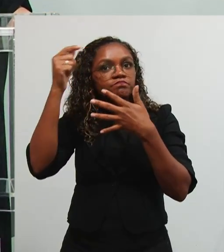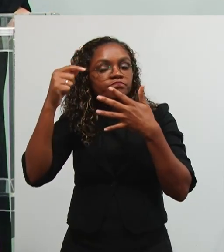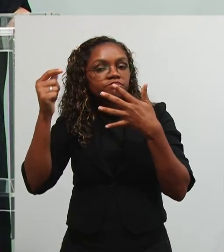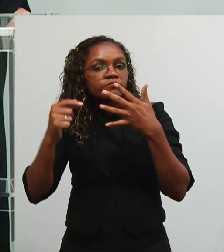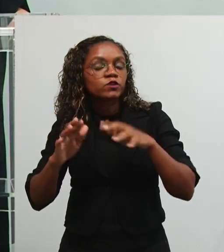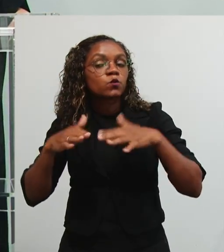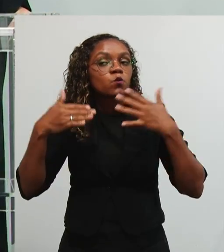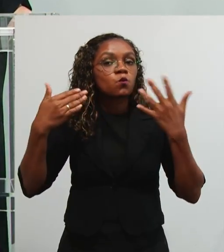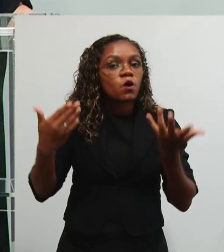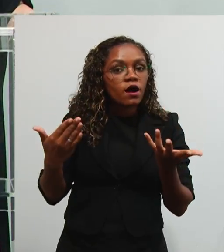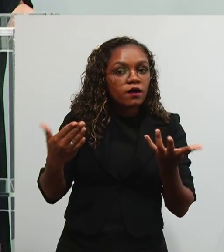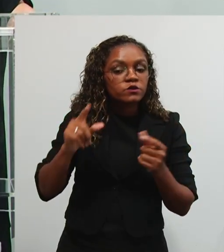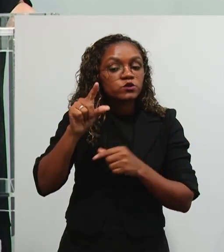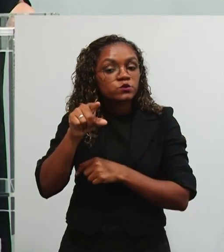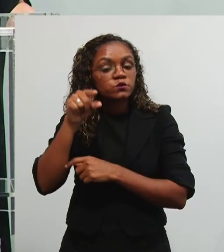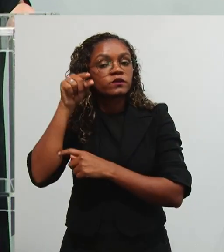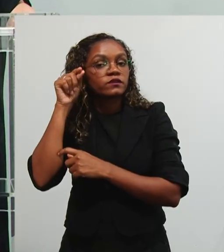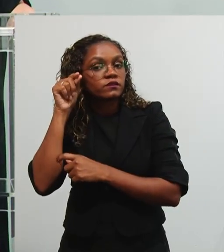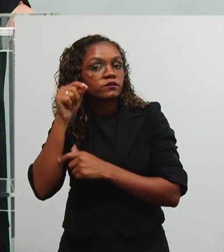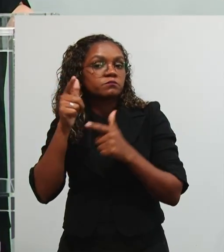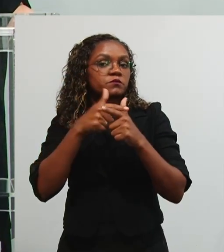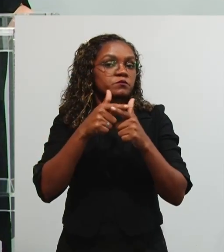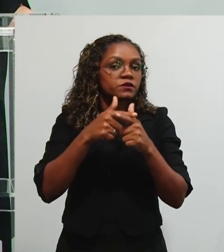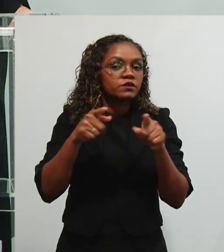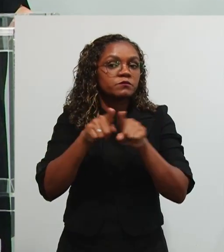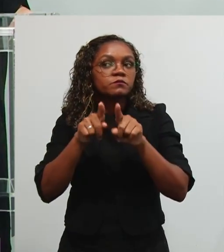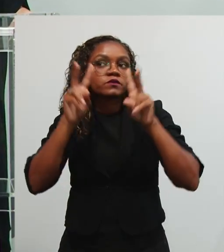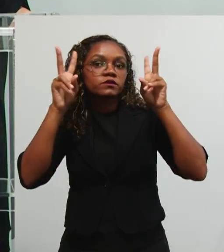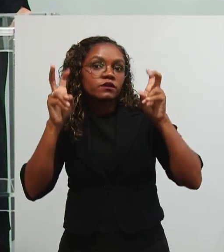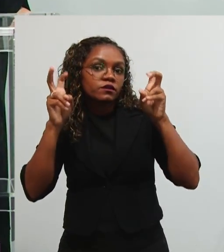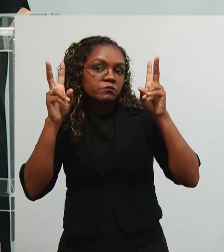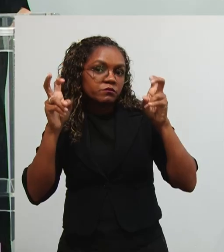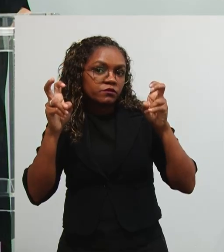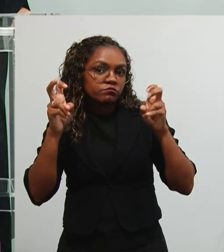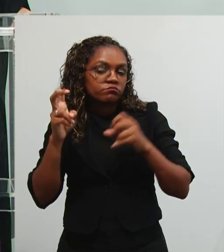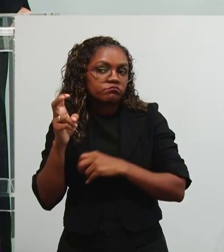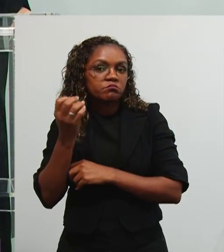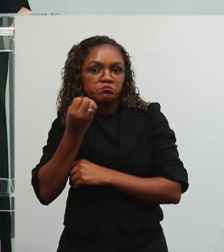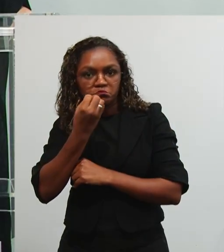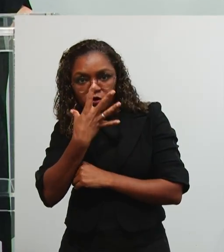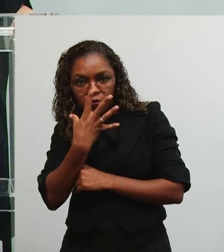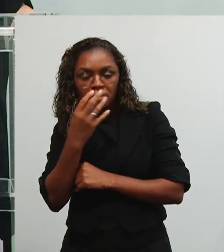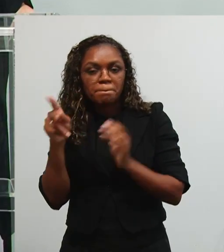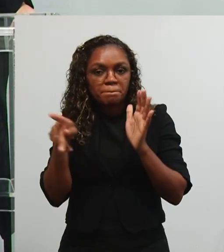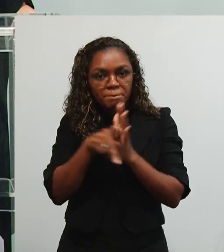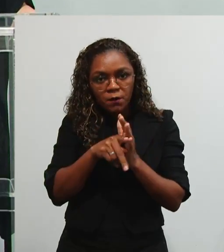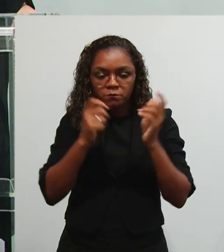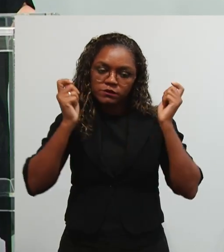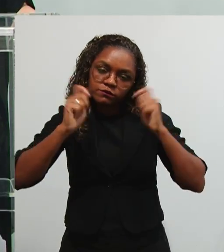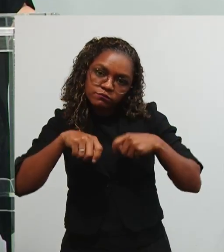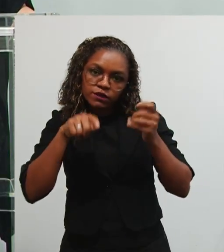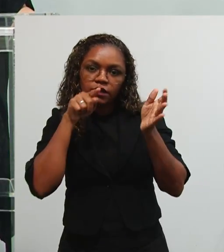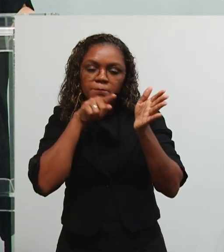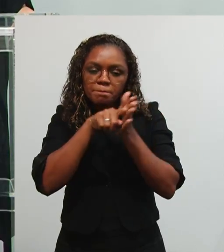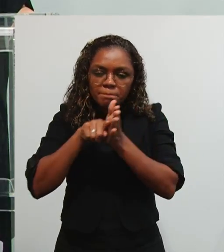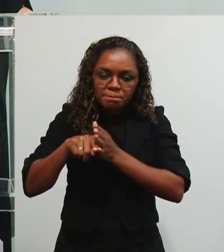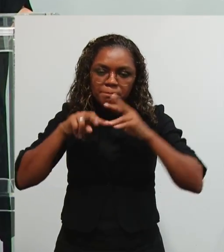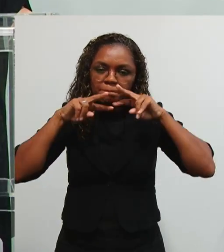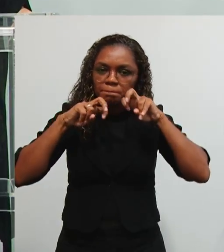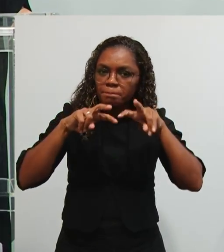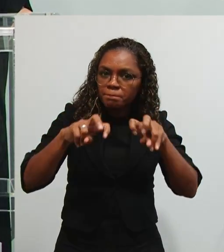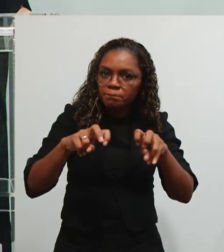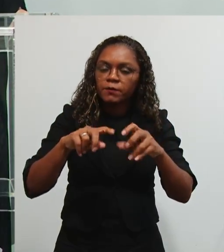que problemas seriam interessantes de serem investigados. E aí a gente